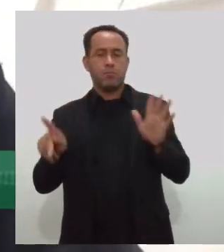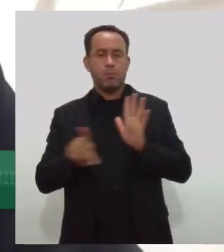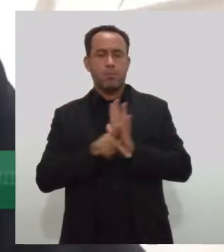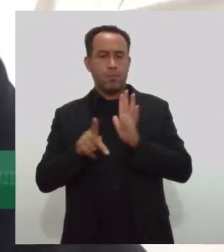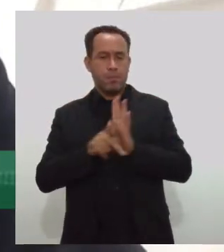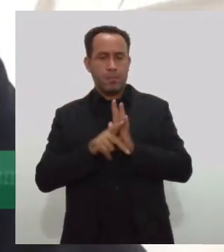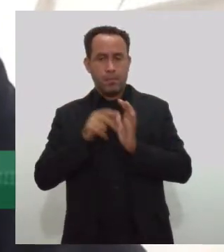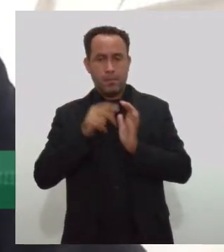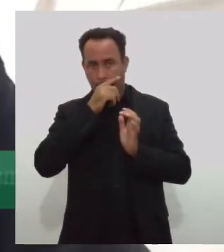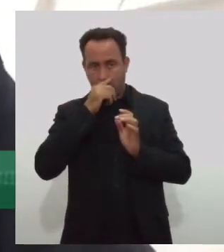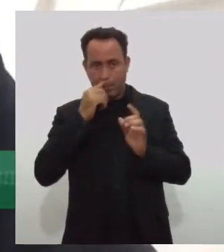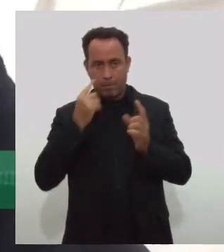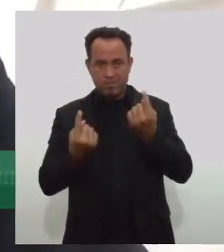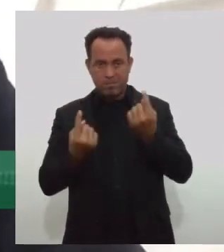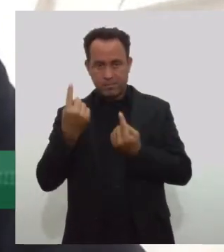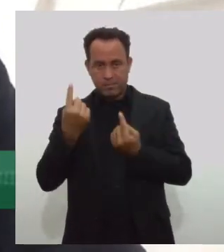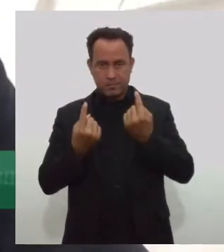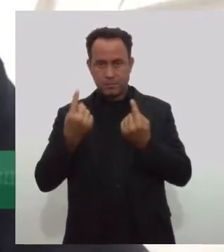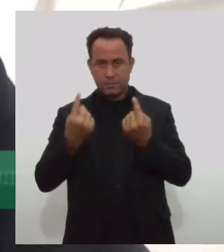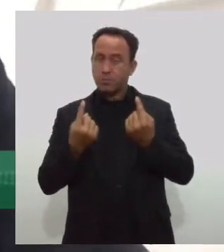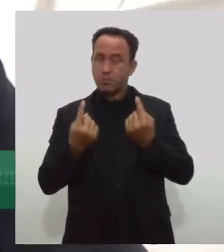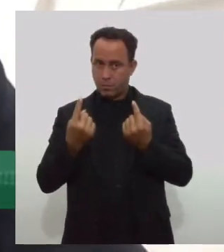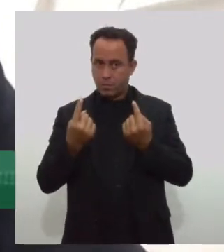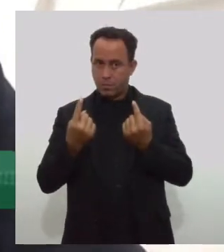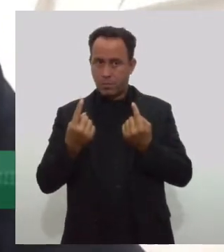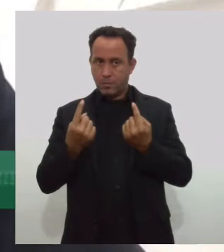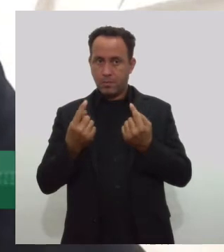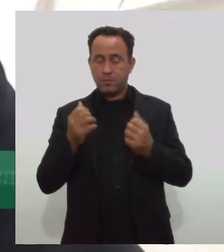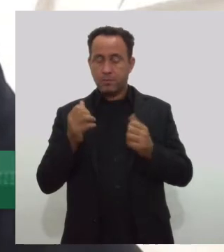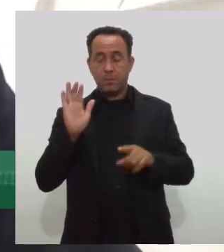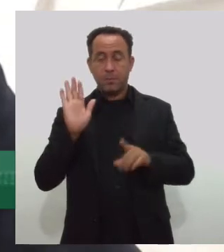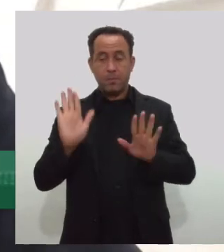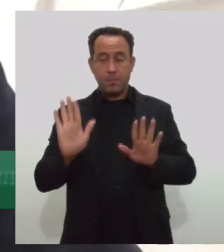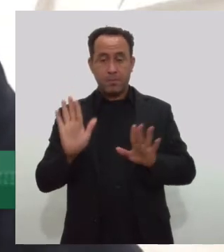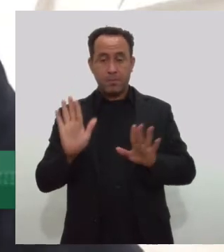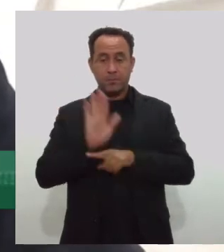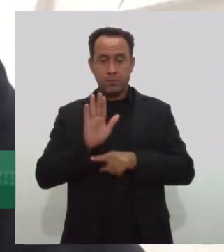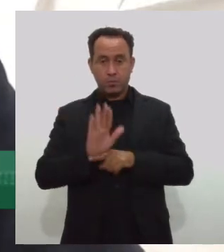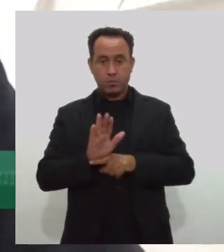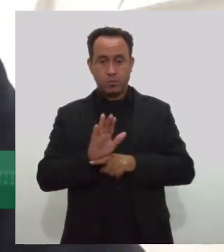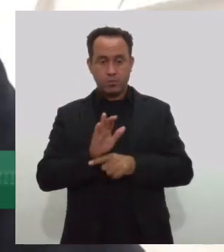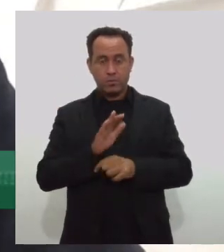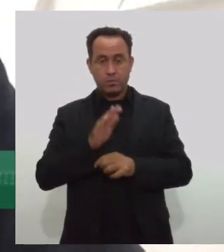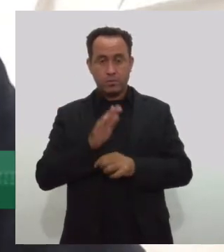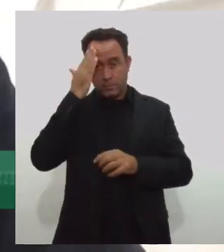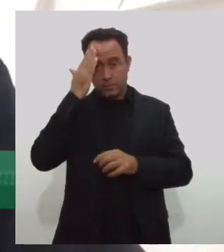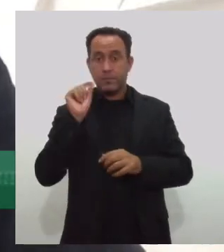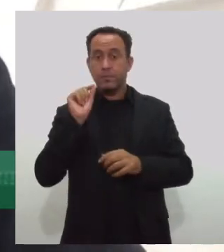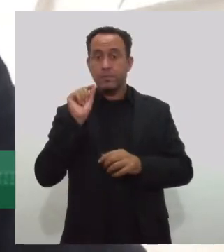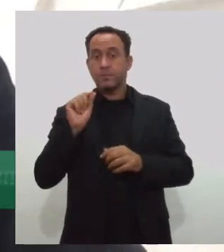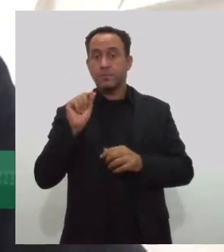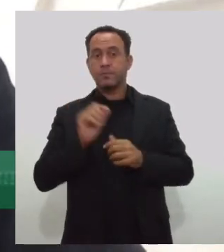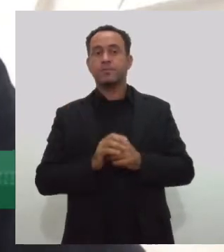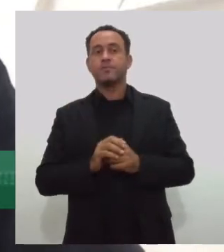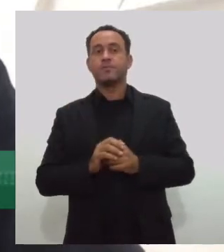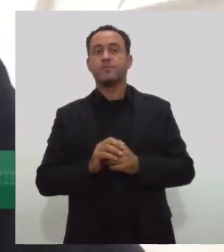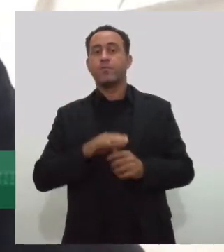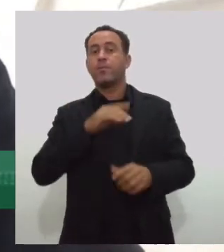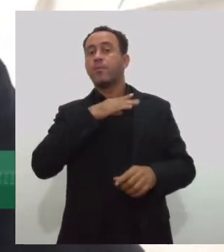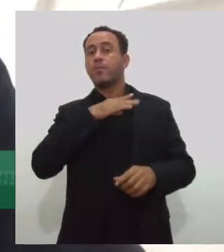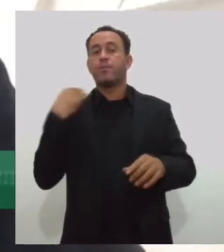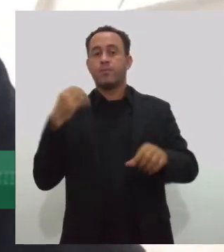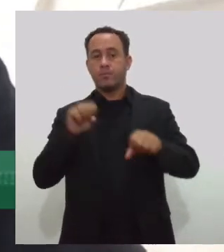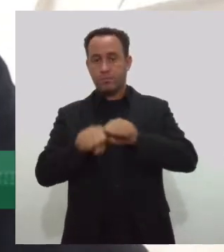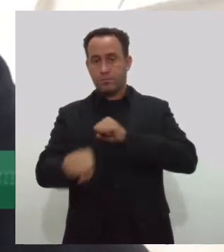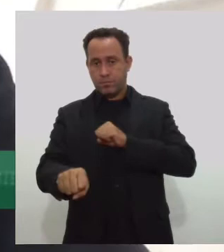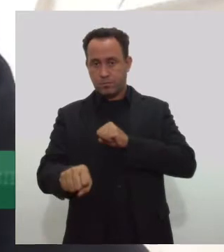Fazendo uma comparação um pouco grosseira, mas que ajuda, Clécia, nós sabemos que o homicídio, ele pode